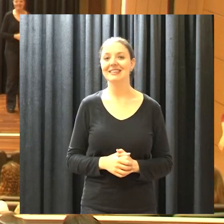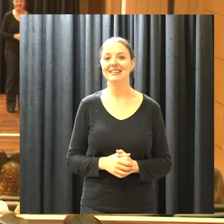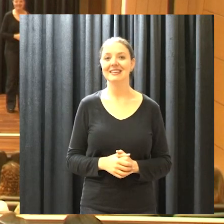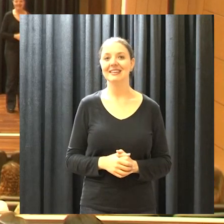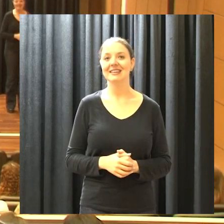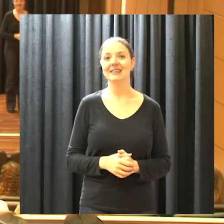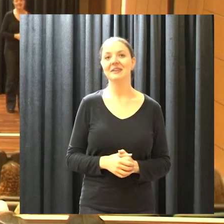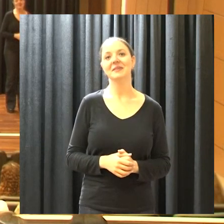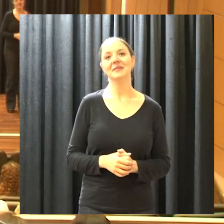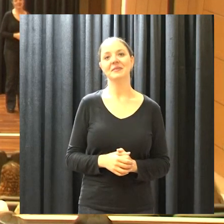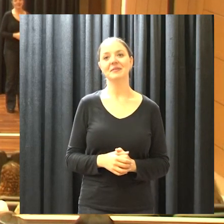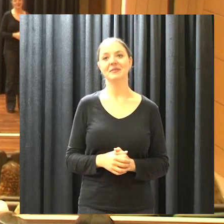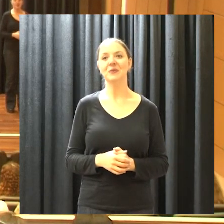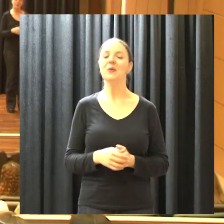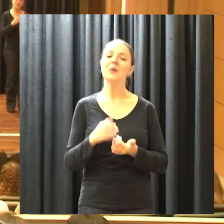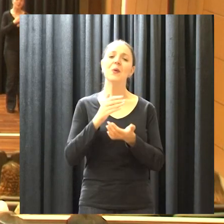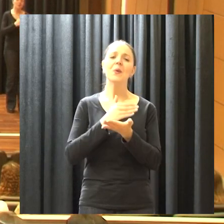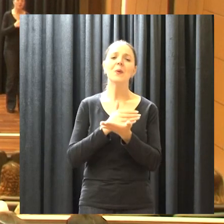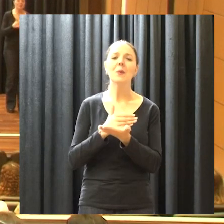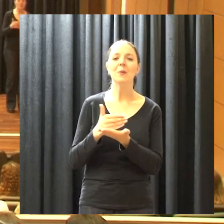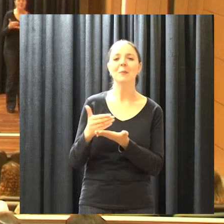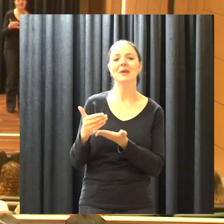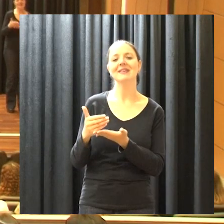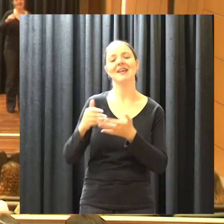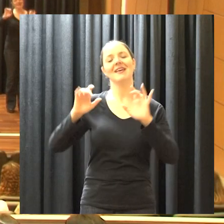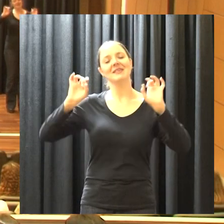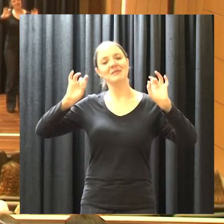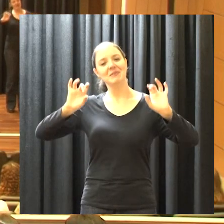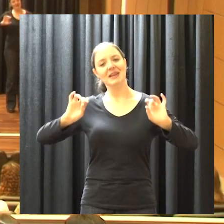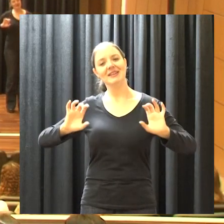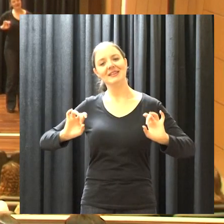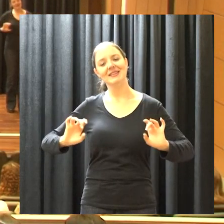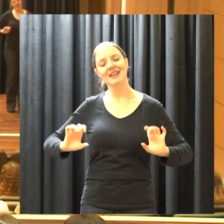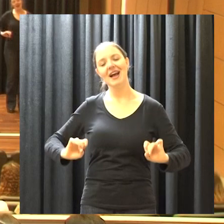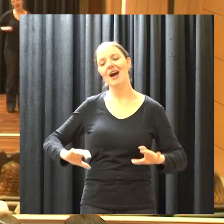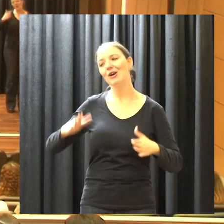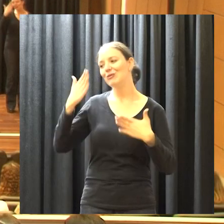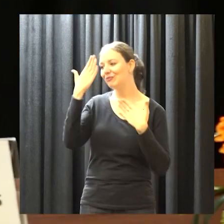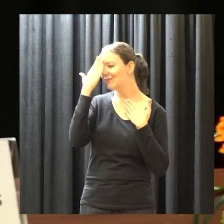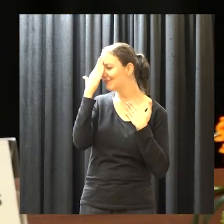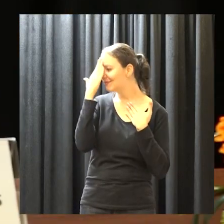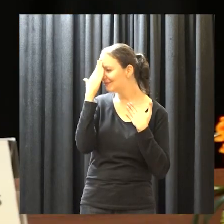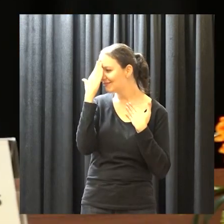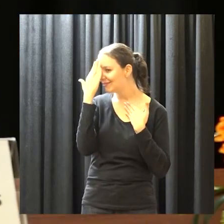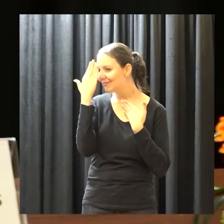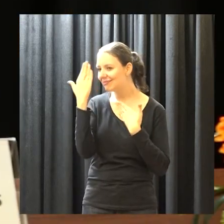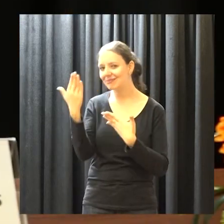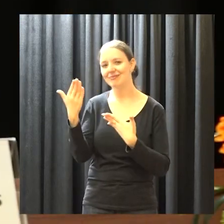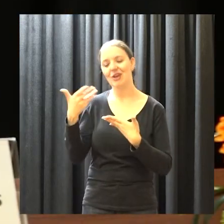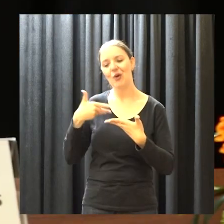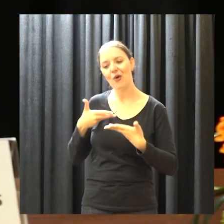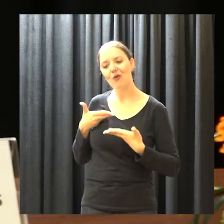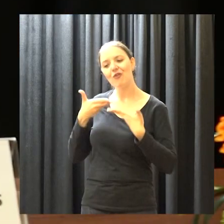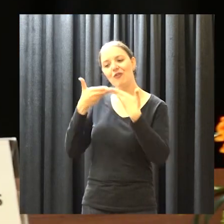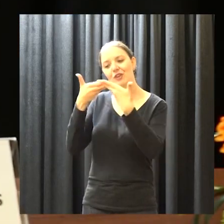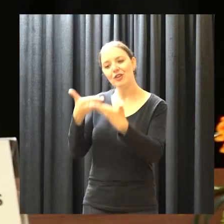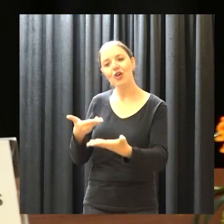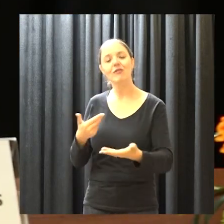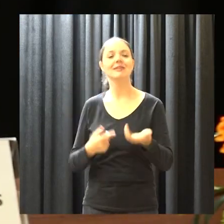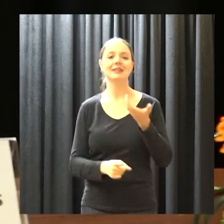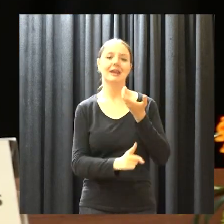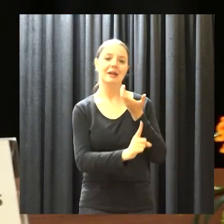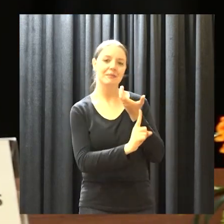Queria começar fazendo um agradecimento grandão assim, pelo convite para eu estar aqui. Agradecer ao CRP, agradecer à